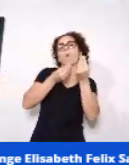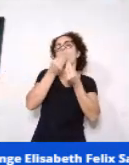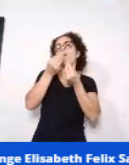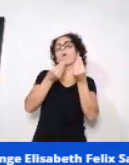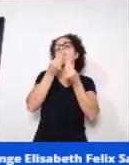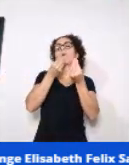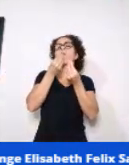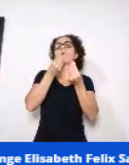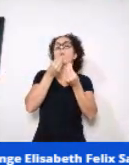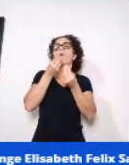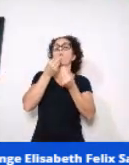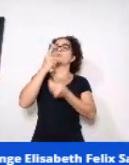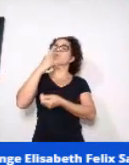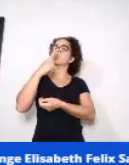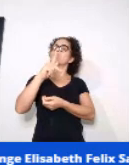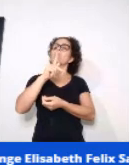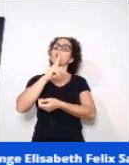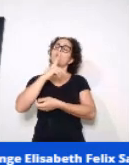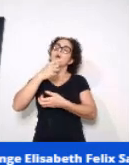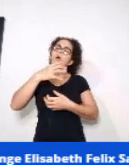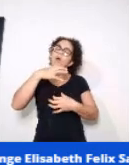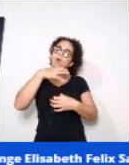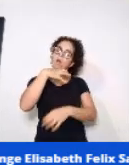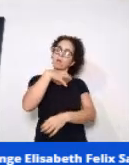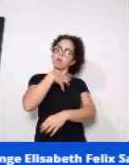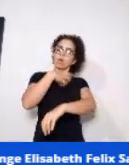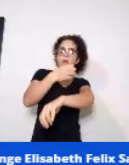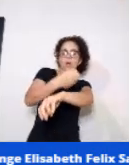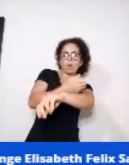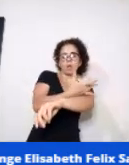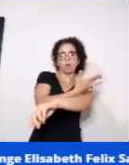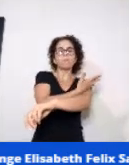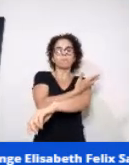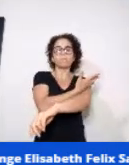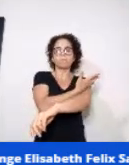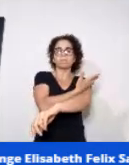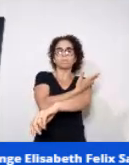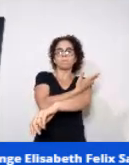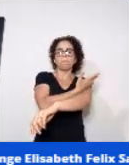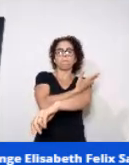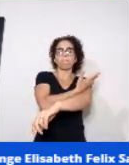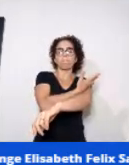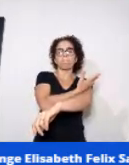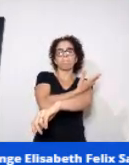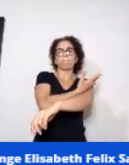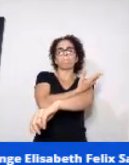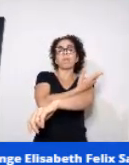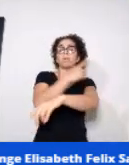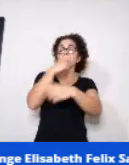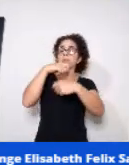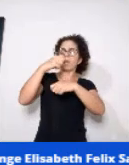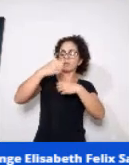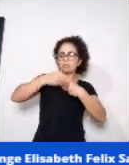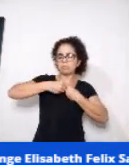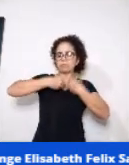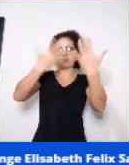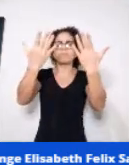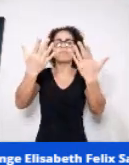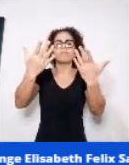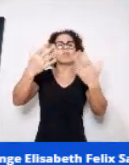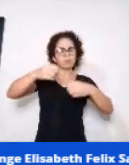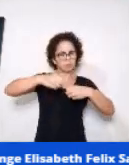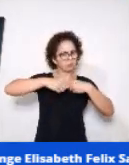entenda essa sua emoção, e que se você precisa realmente sair dela, aliás, tirar ela de você, tira. Faça